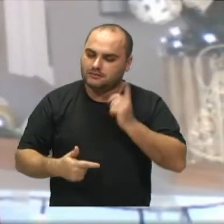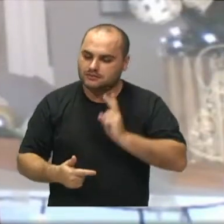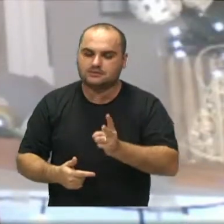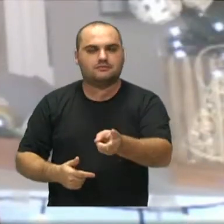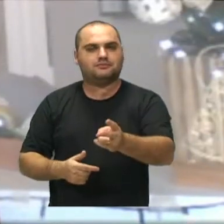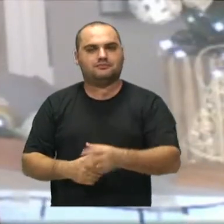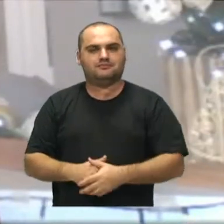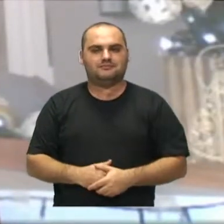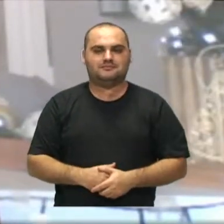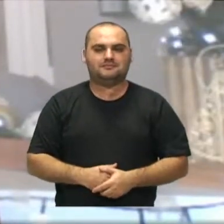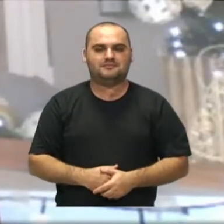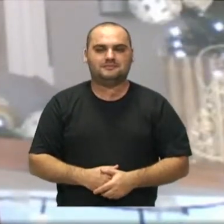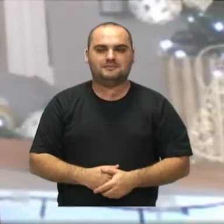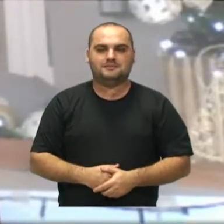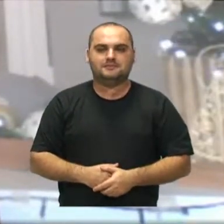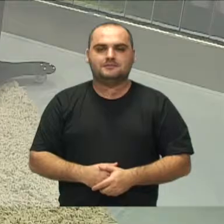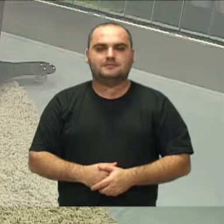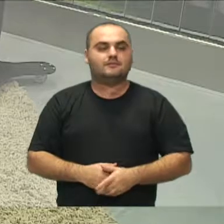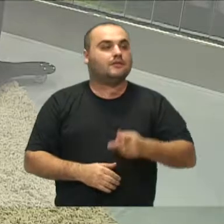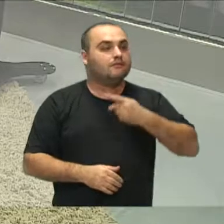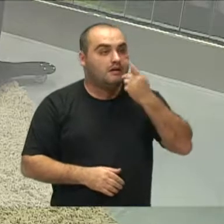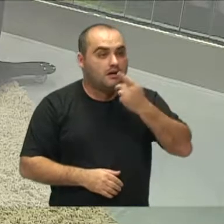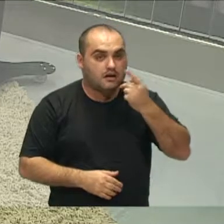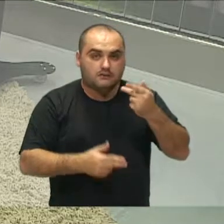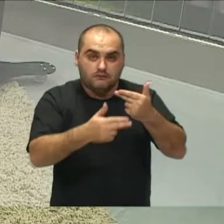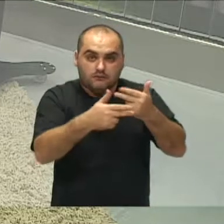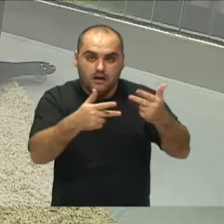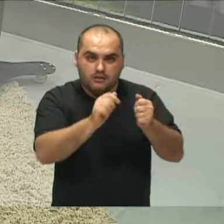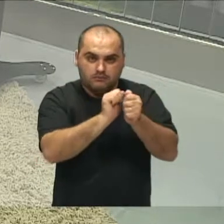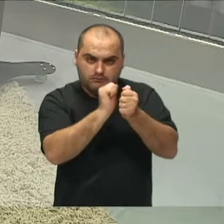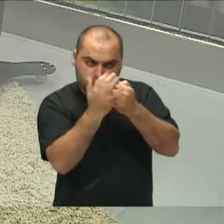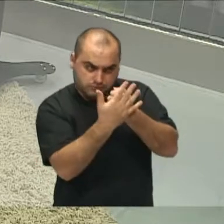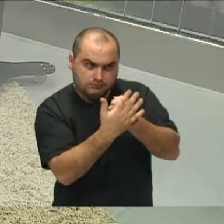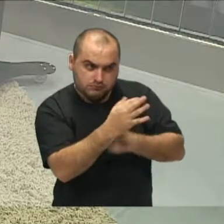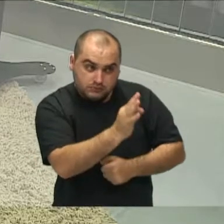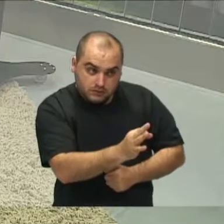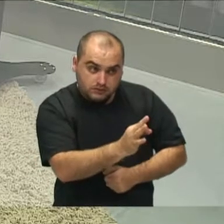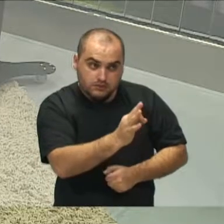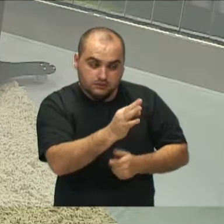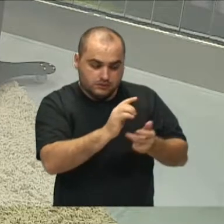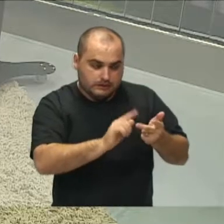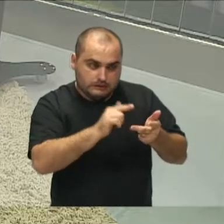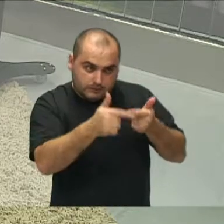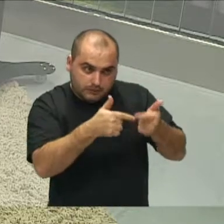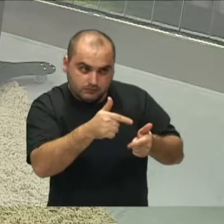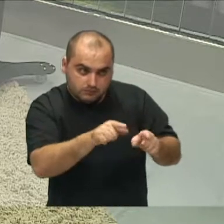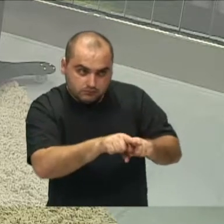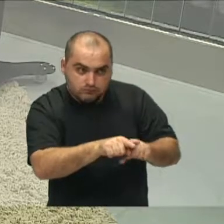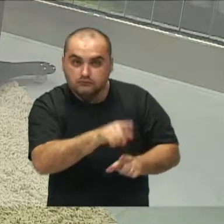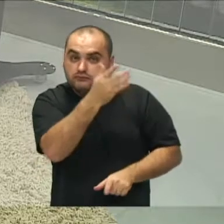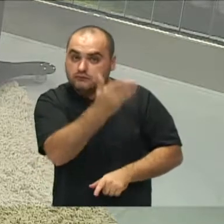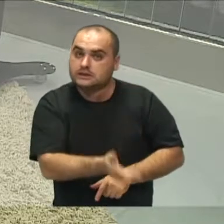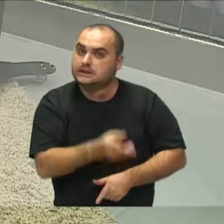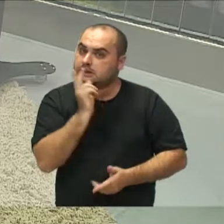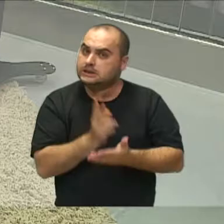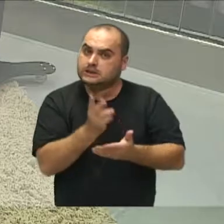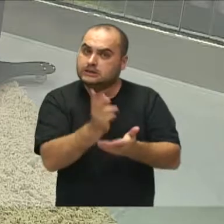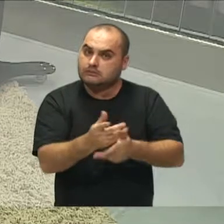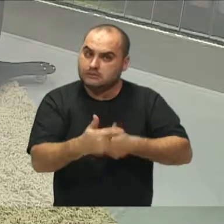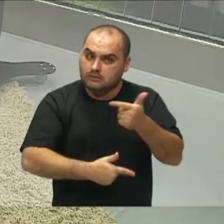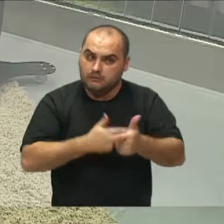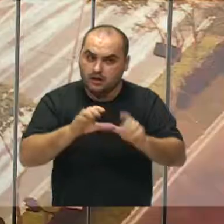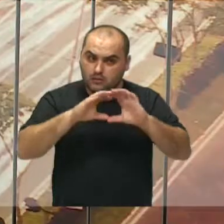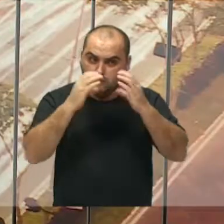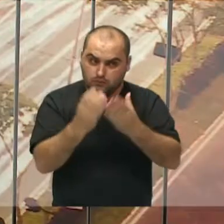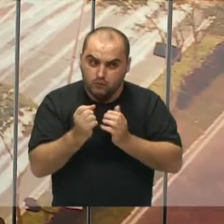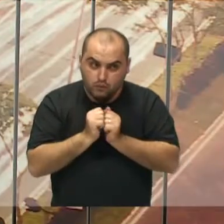diferente. Bueno, a gente está citando bastante aqui a questão da pandemia e trabalho também, né? Você sempre teve um trabalho forte junto com a